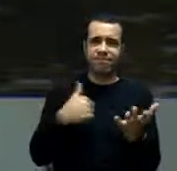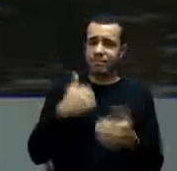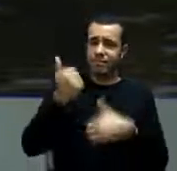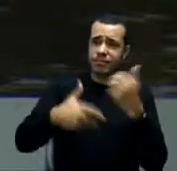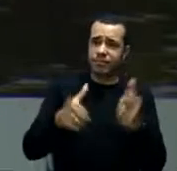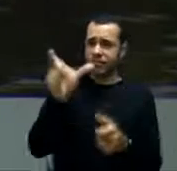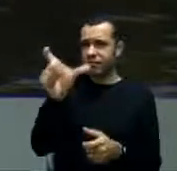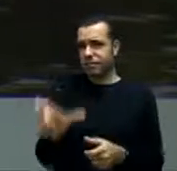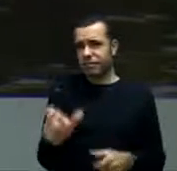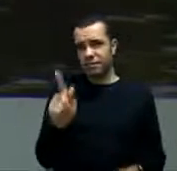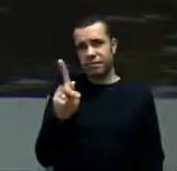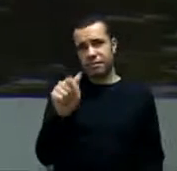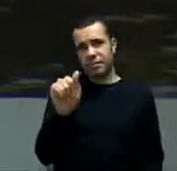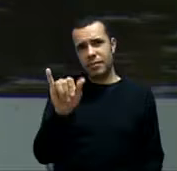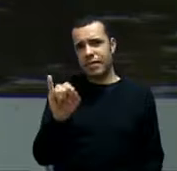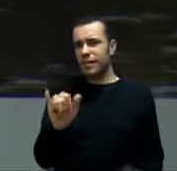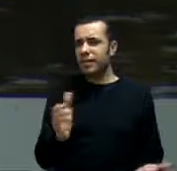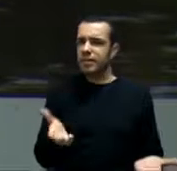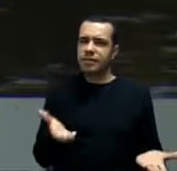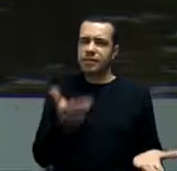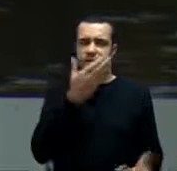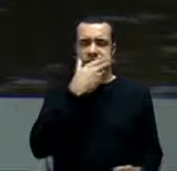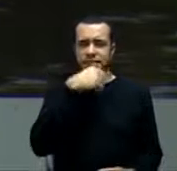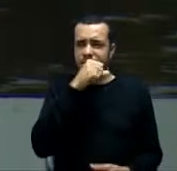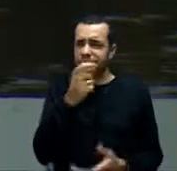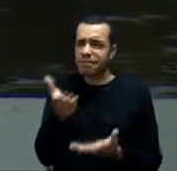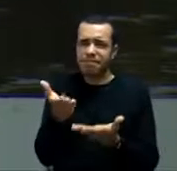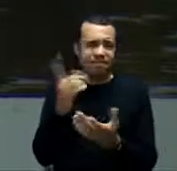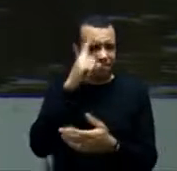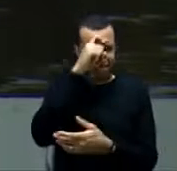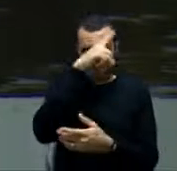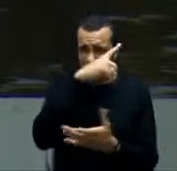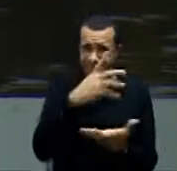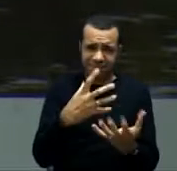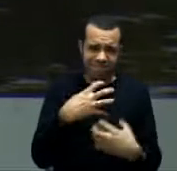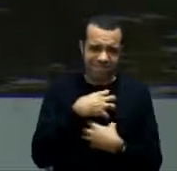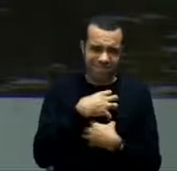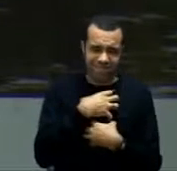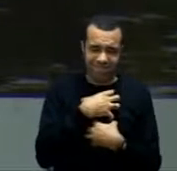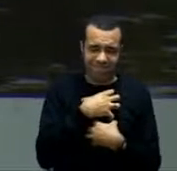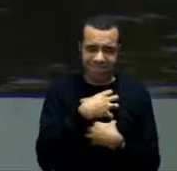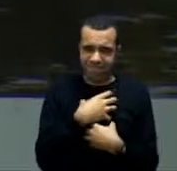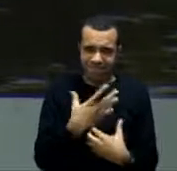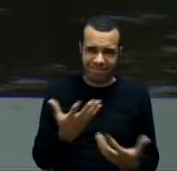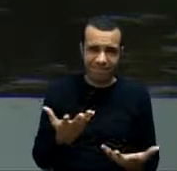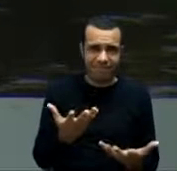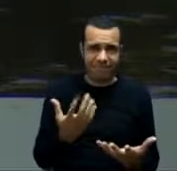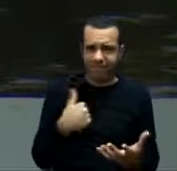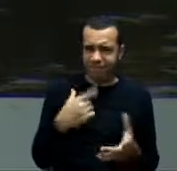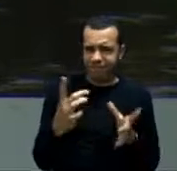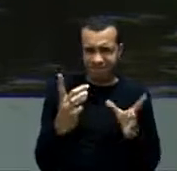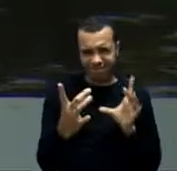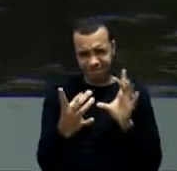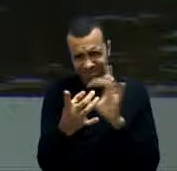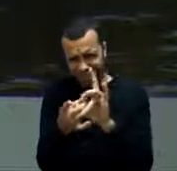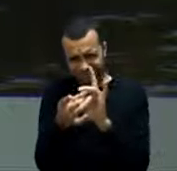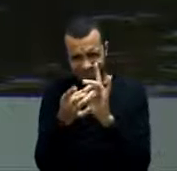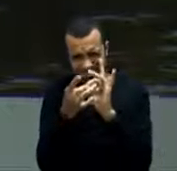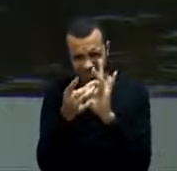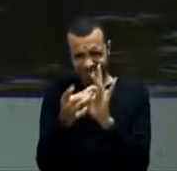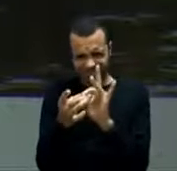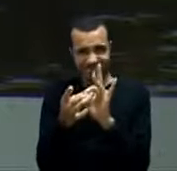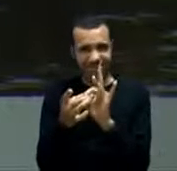é difícil, porque mexe bastante com a gente. Todo mundo sabe que a ligação que eu tenho com ele é bem